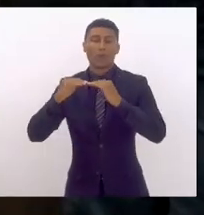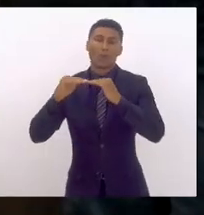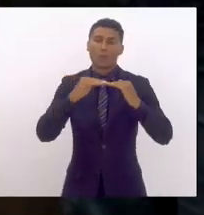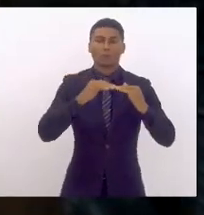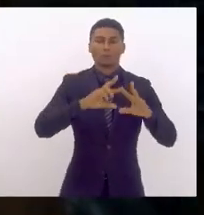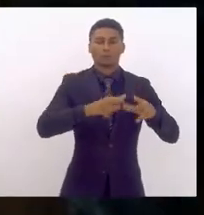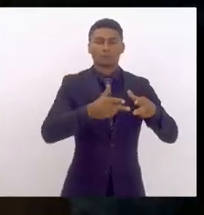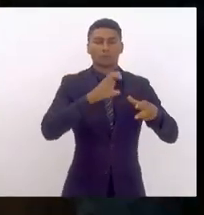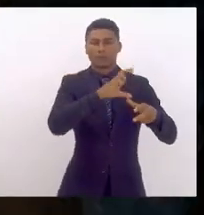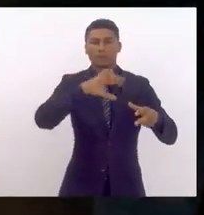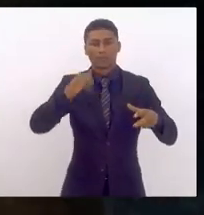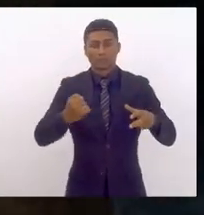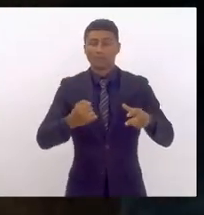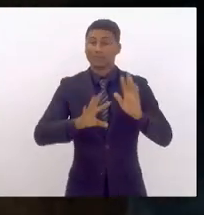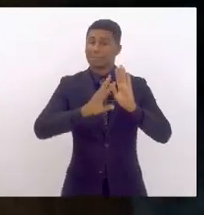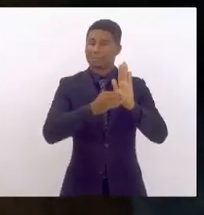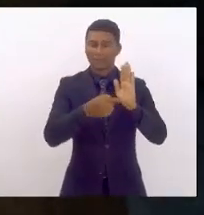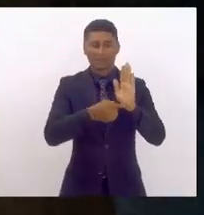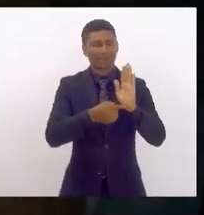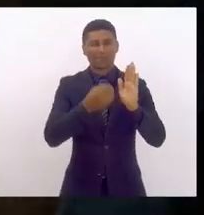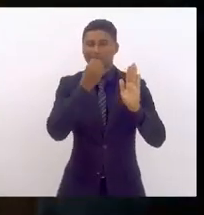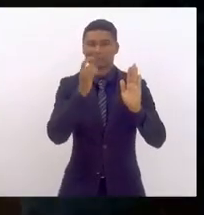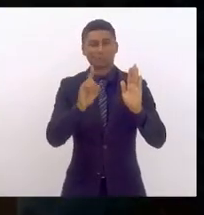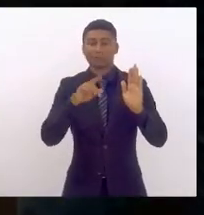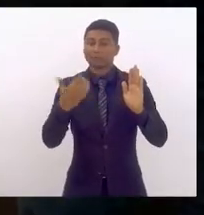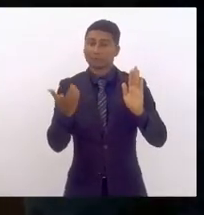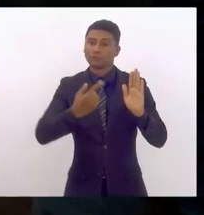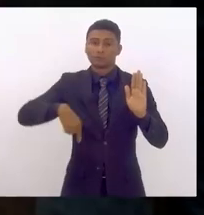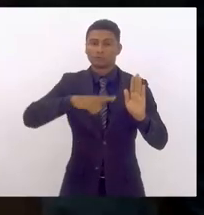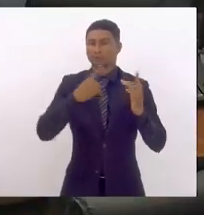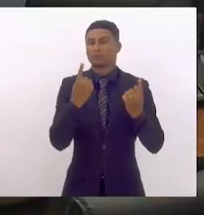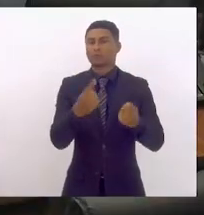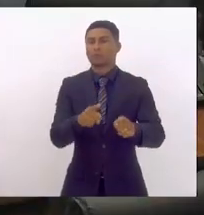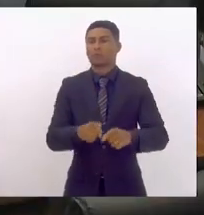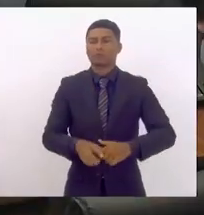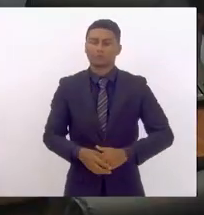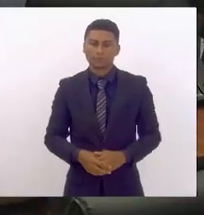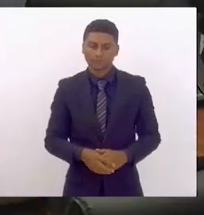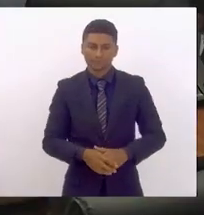aprimora o projeto Portanto o nosso parecer é contrário